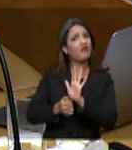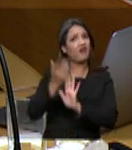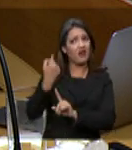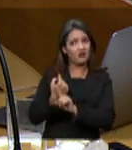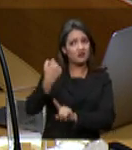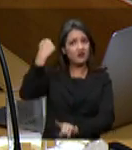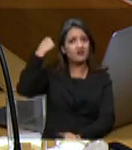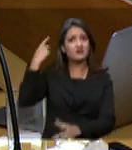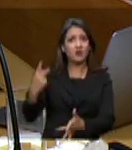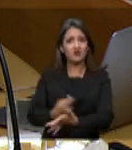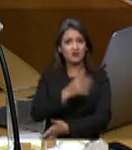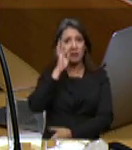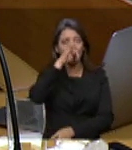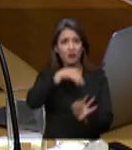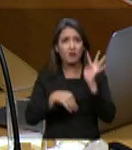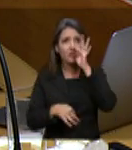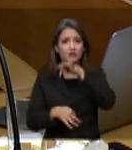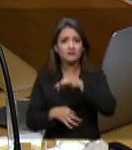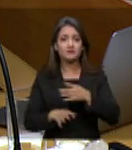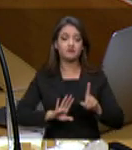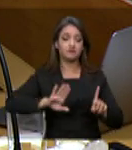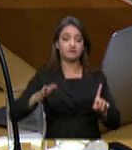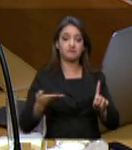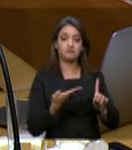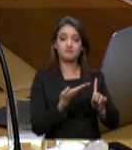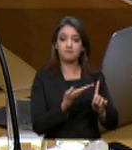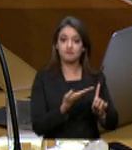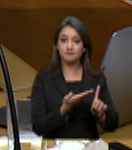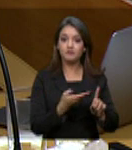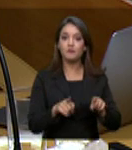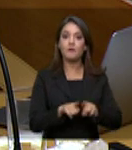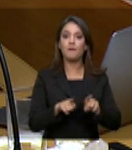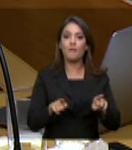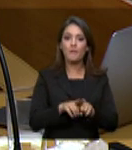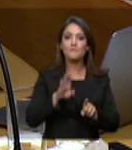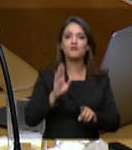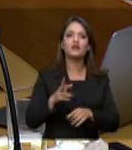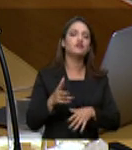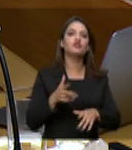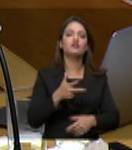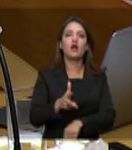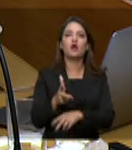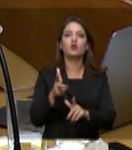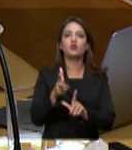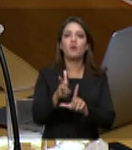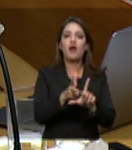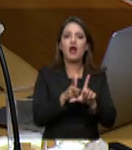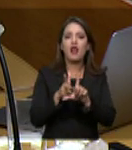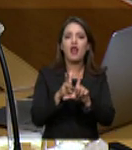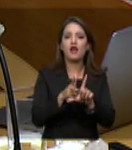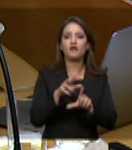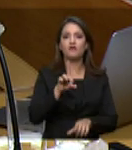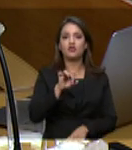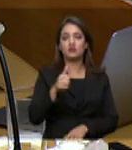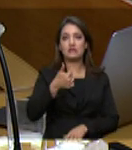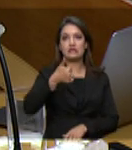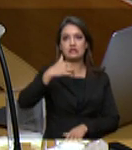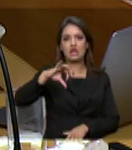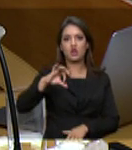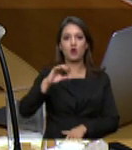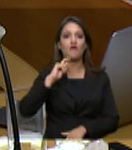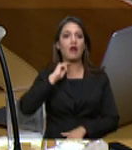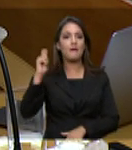longe e o réu declaro em live de dezenove de abril de 2020